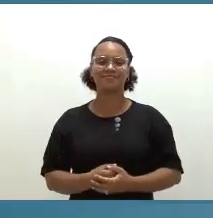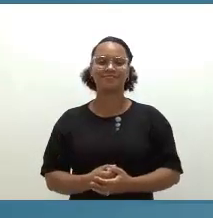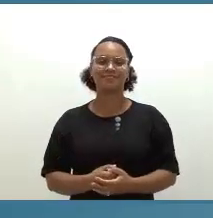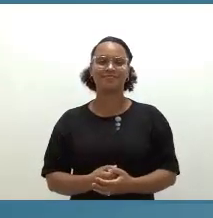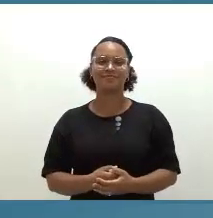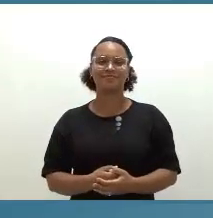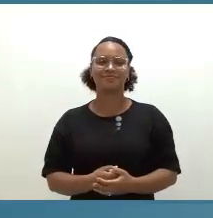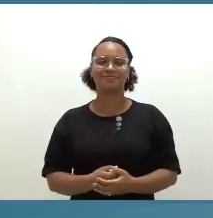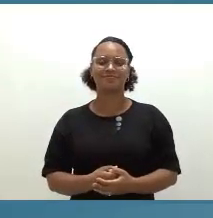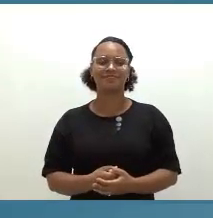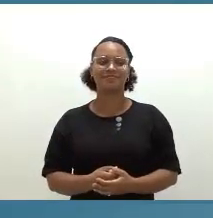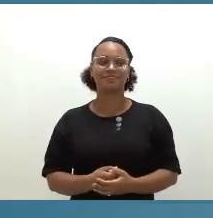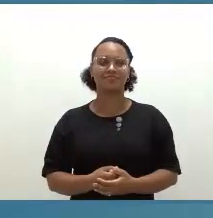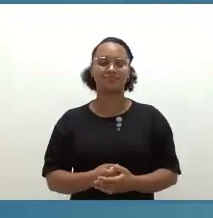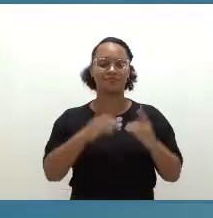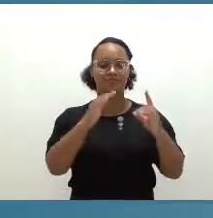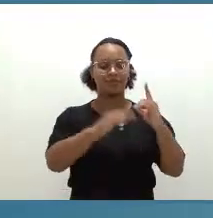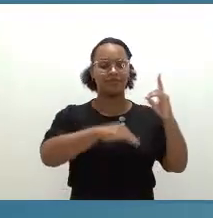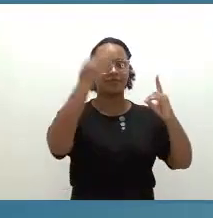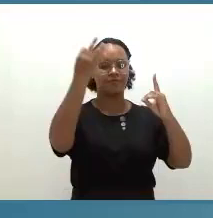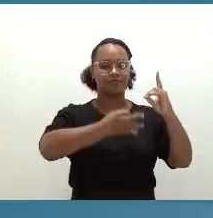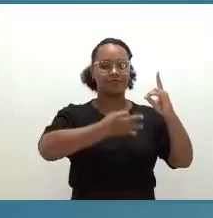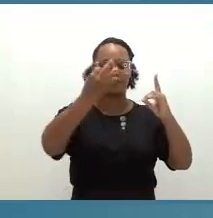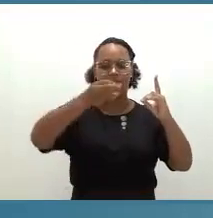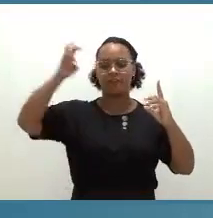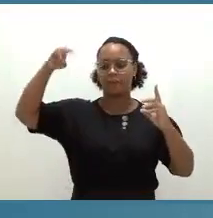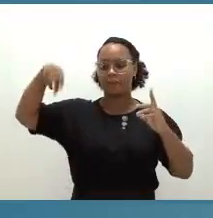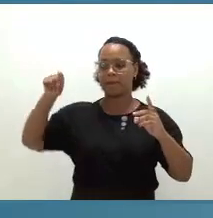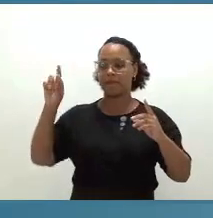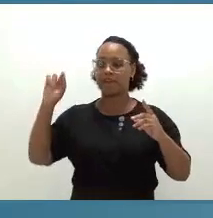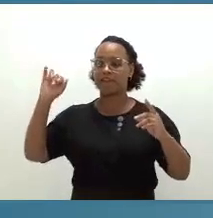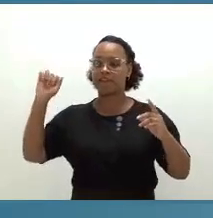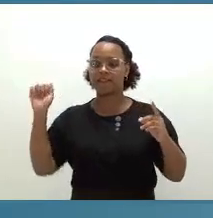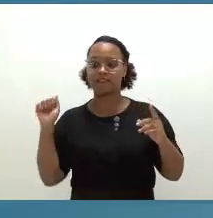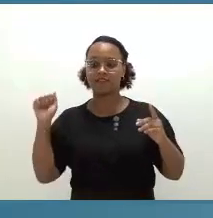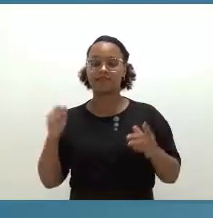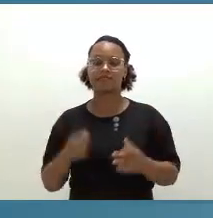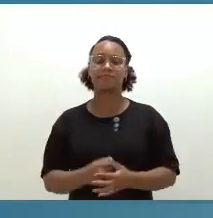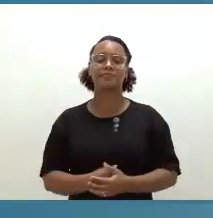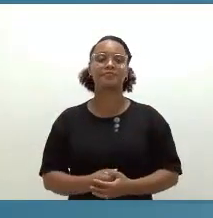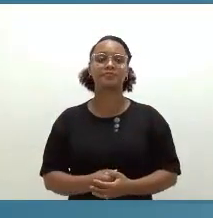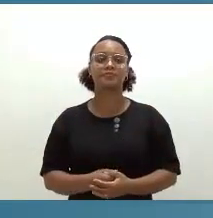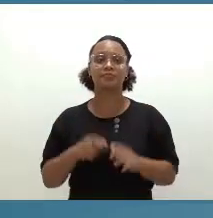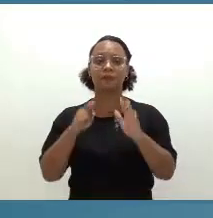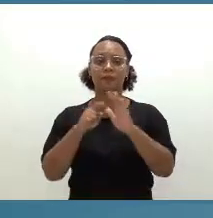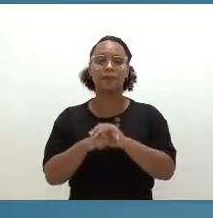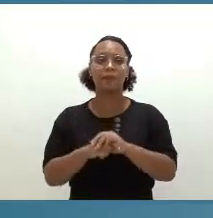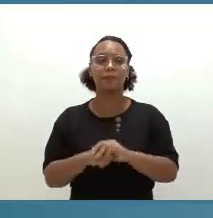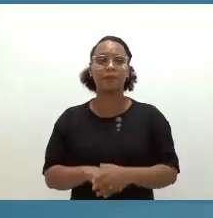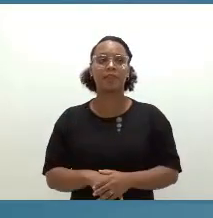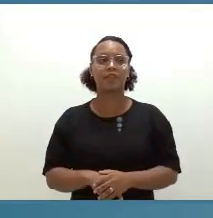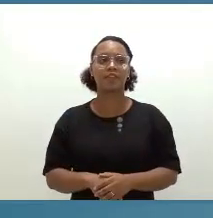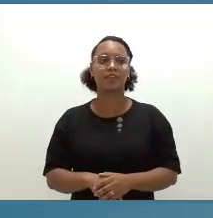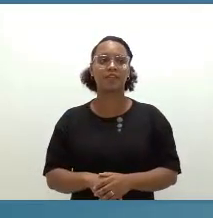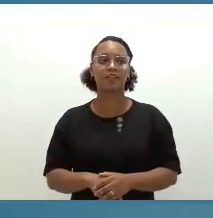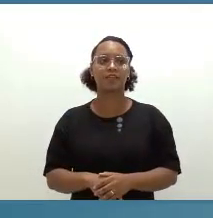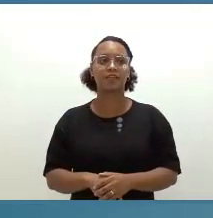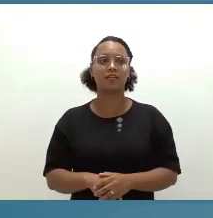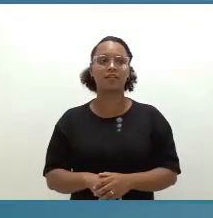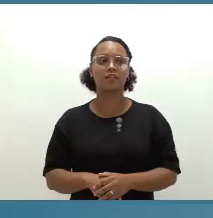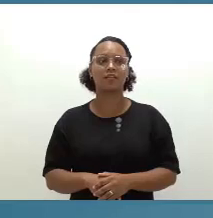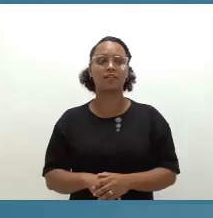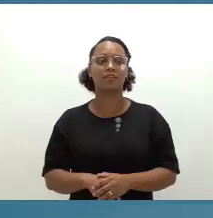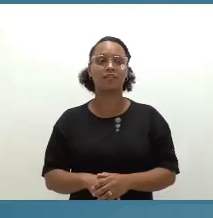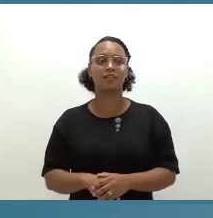Desembargadora Maria de Nazaré Silva Gouveia dos Santos. Excelência, eu quero dirigir